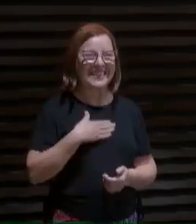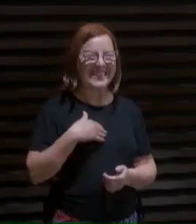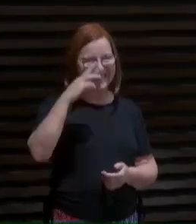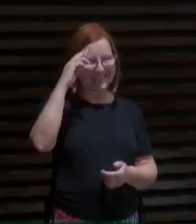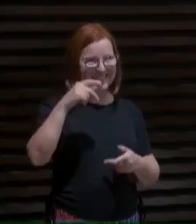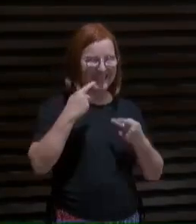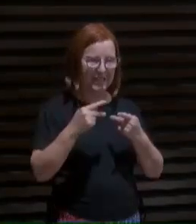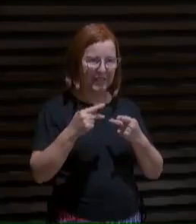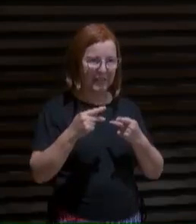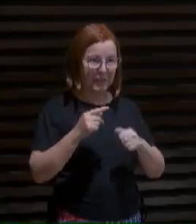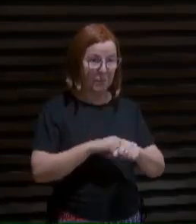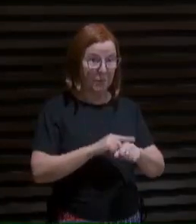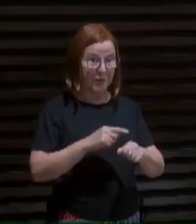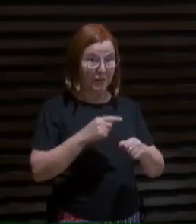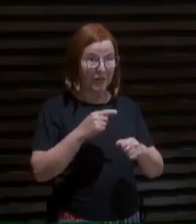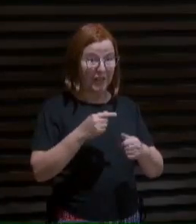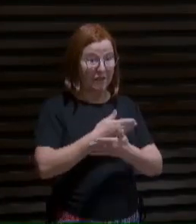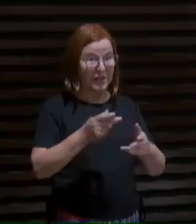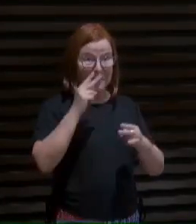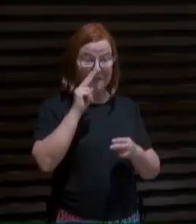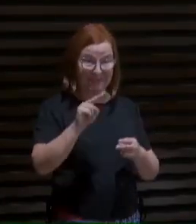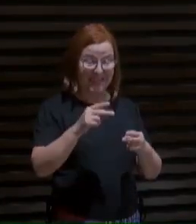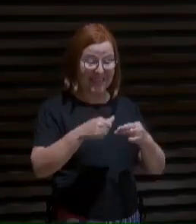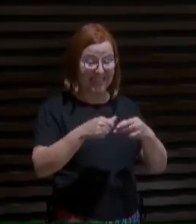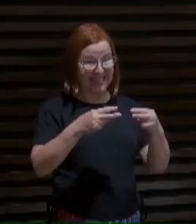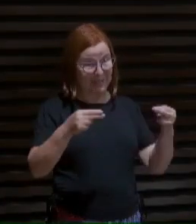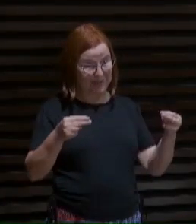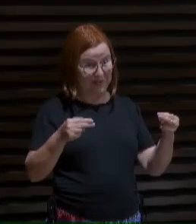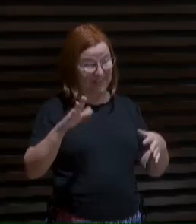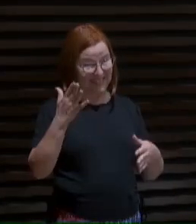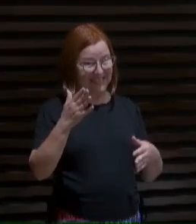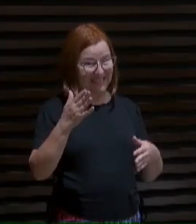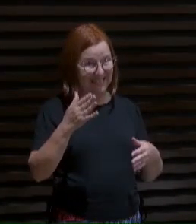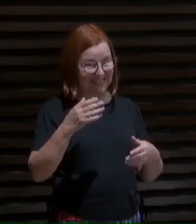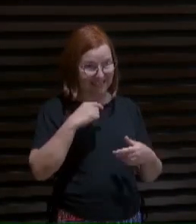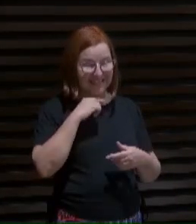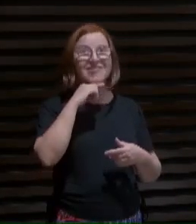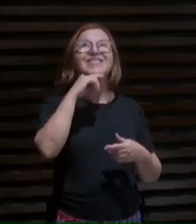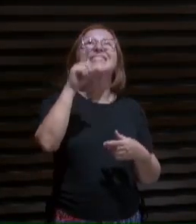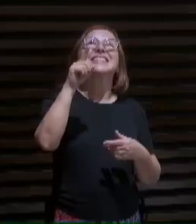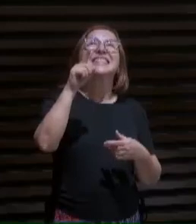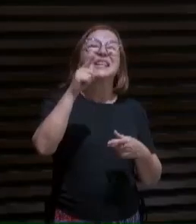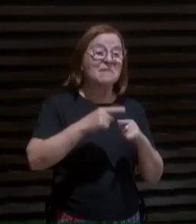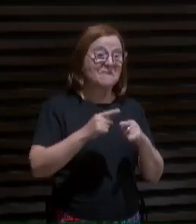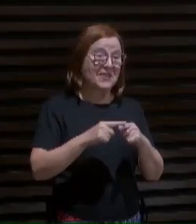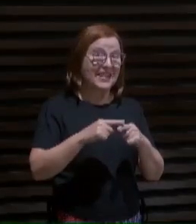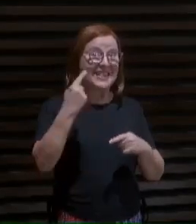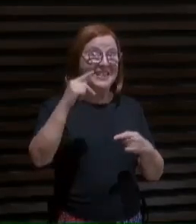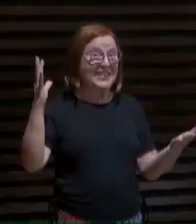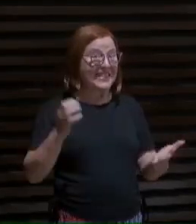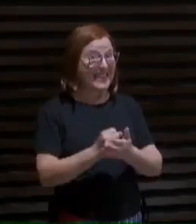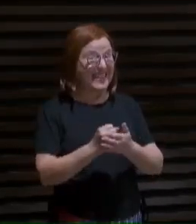vocês virem estas coisas acontecendo, levantem a cabeça, porque a vossa redenção está